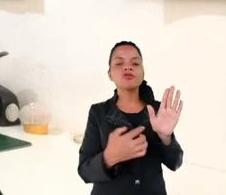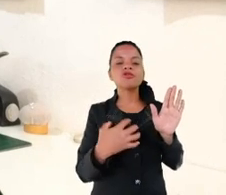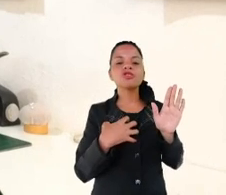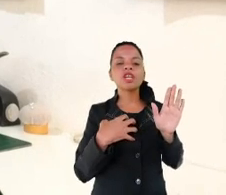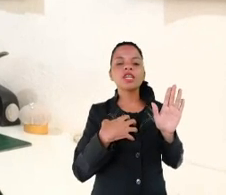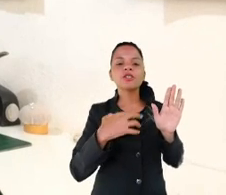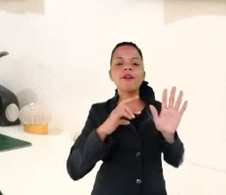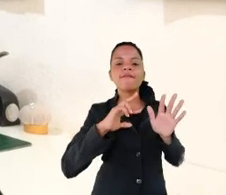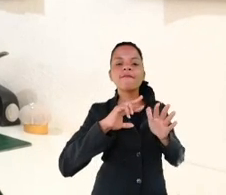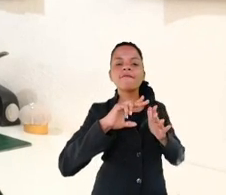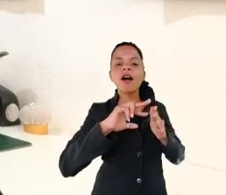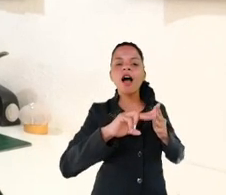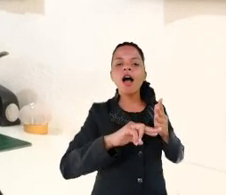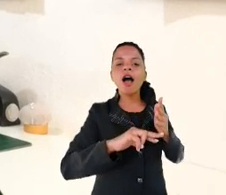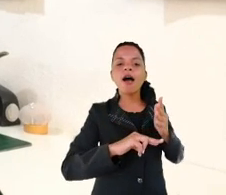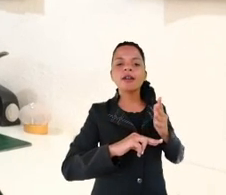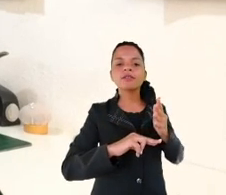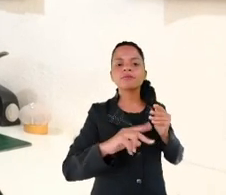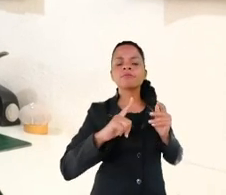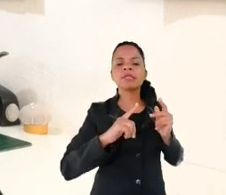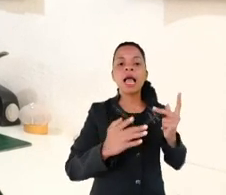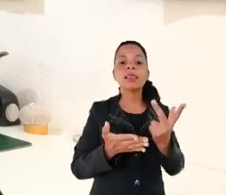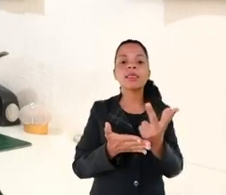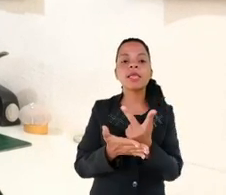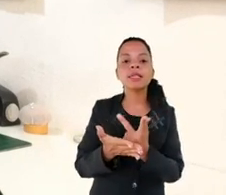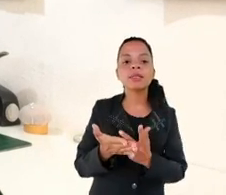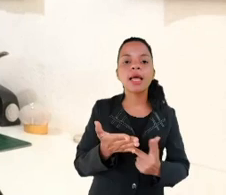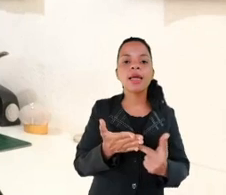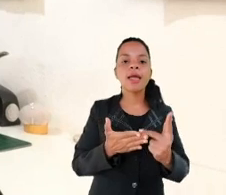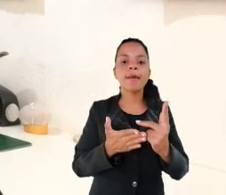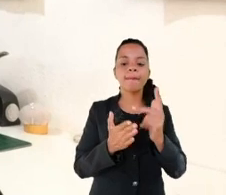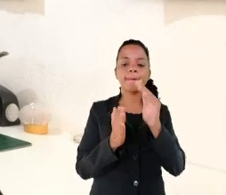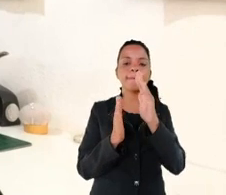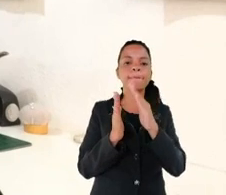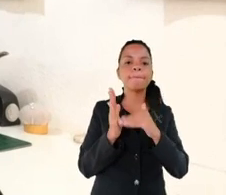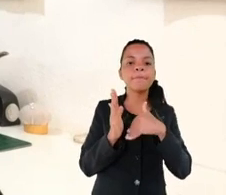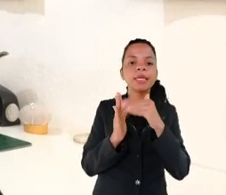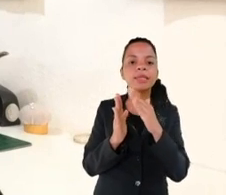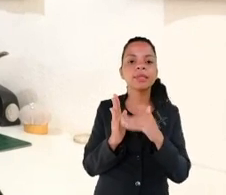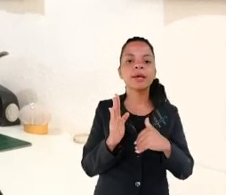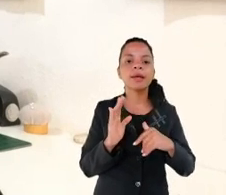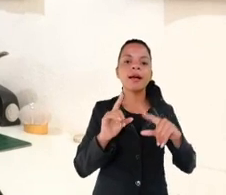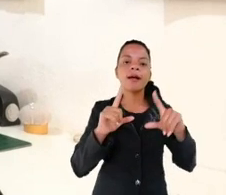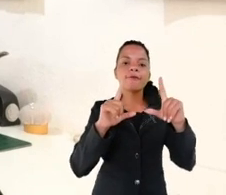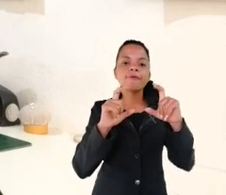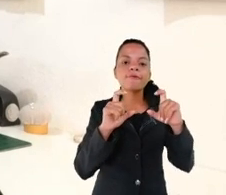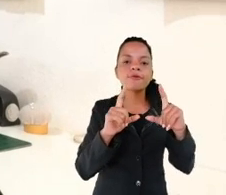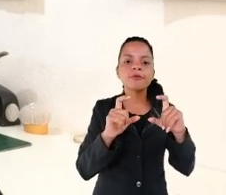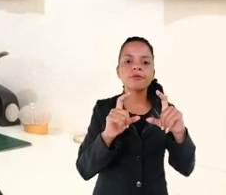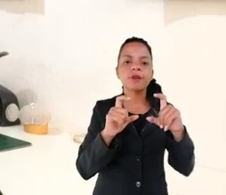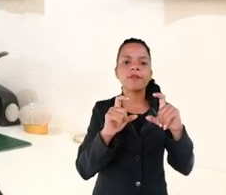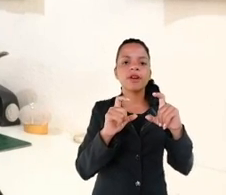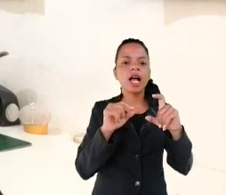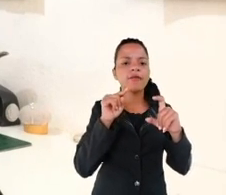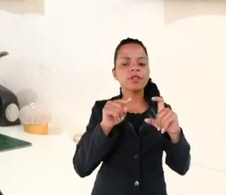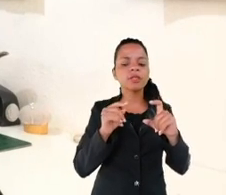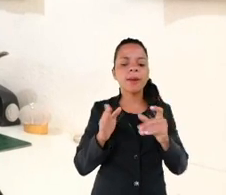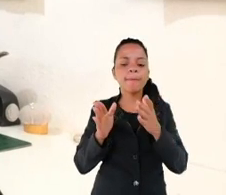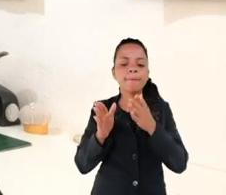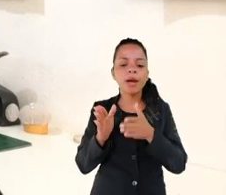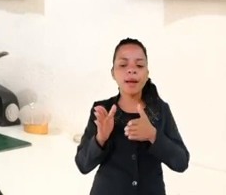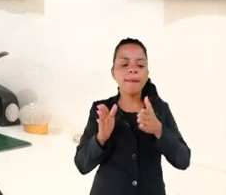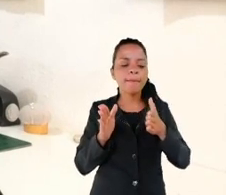sempre pintei, eu sempre fotografei. E no processo, enquanto você vai fazendo essas coisas, você vai descobrindo